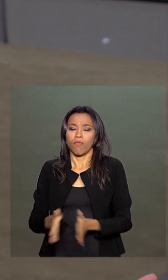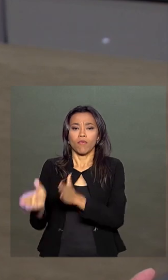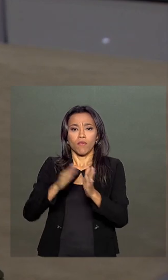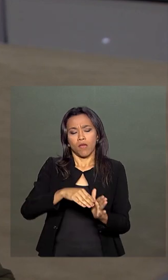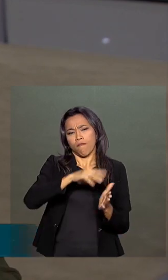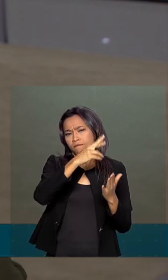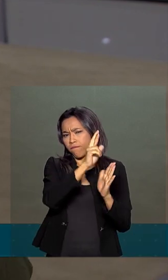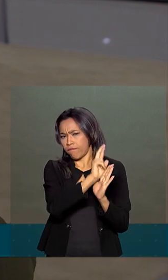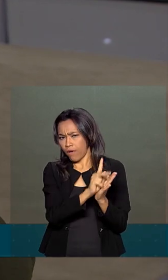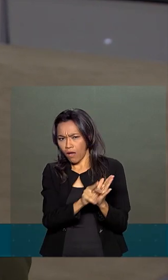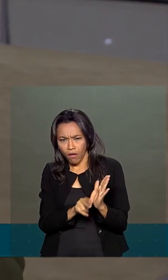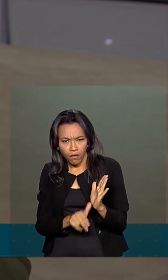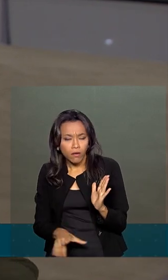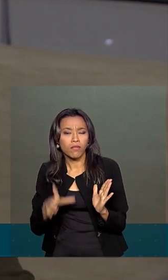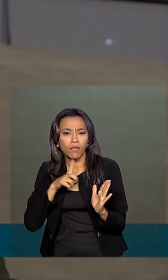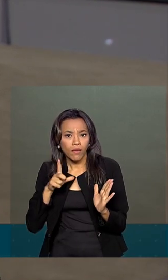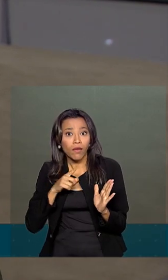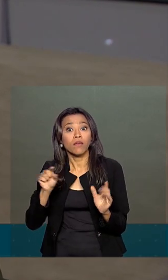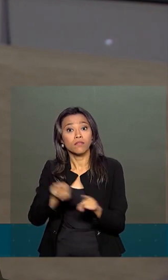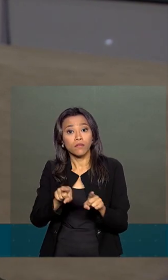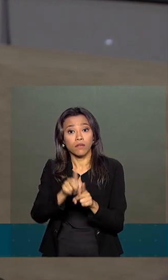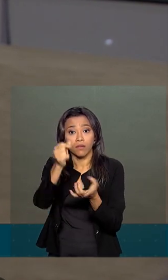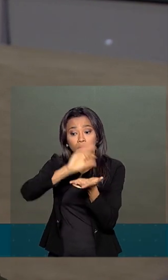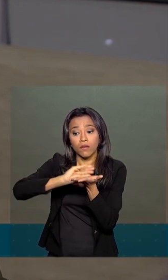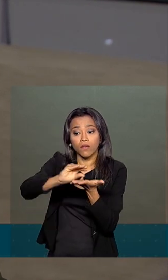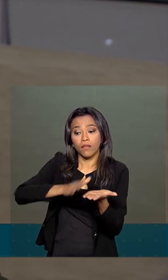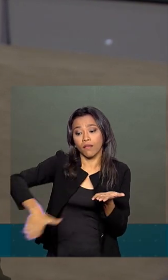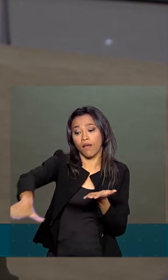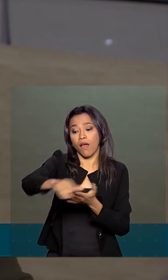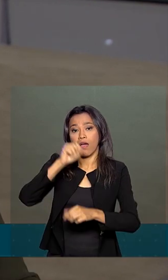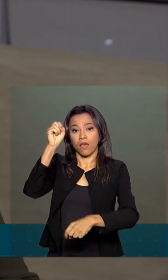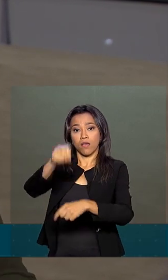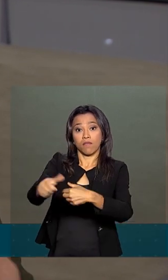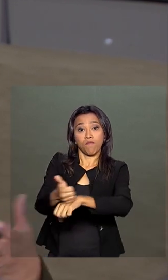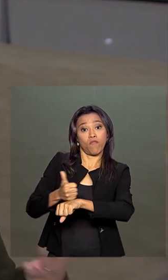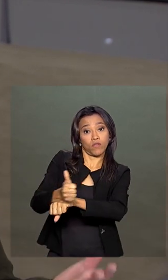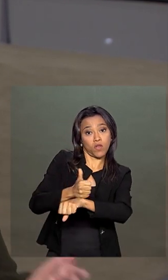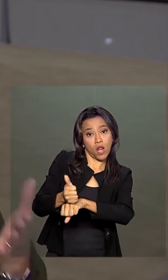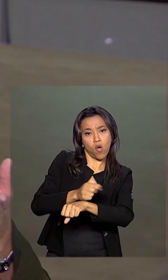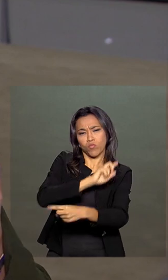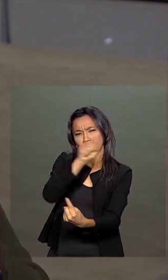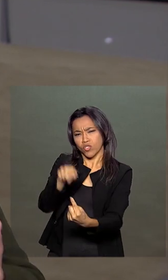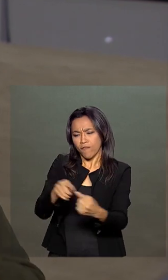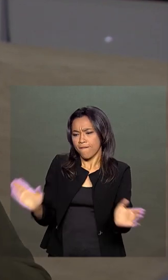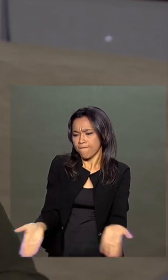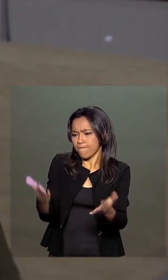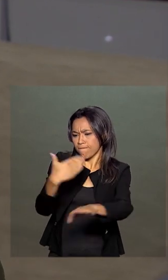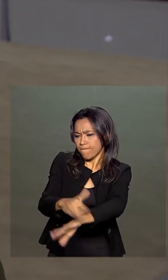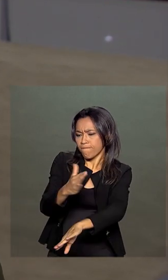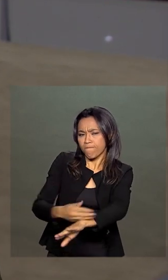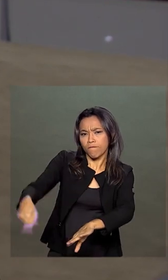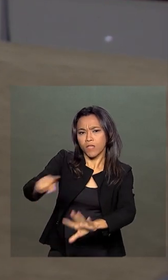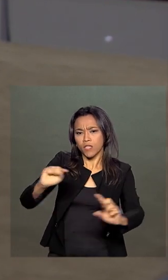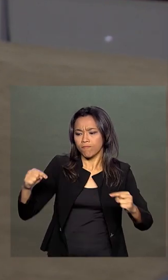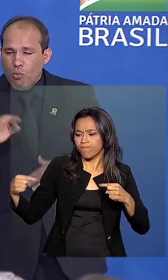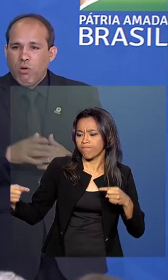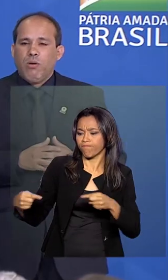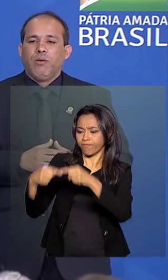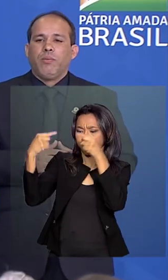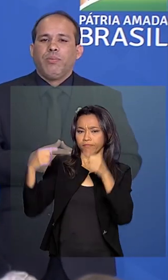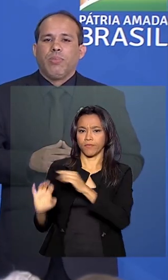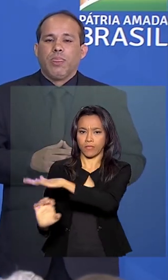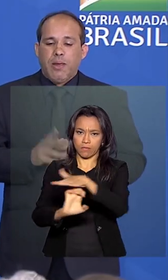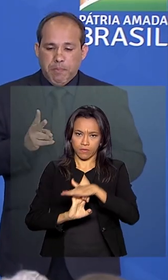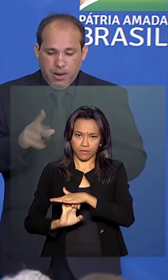medidas, há ainda investimento na educação profissional. A ideia é oferecer uma qualificação profissional alinhada com a necessidade das empresas.